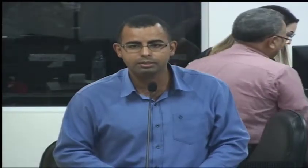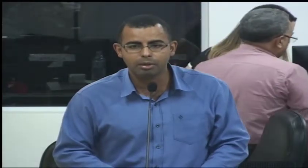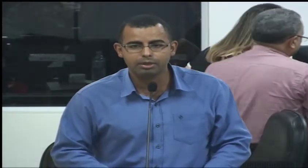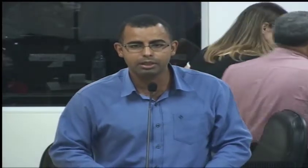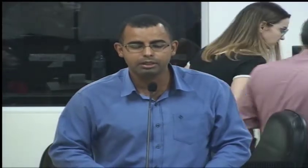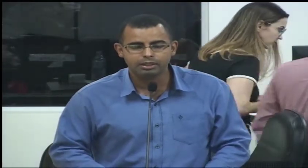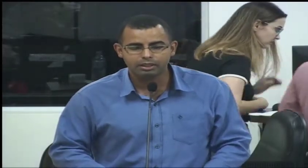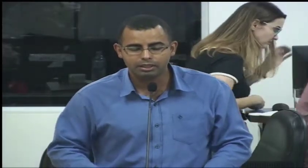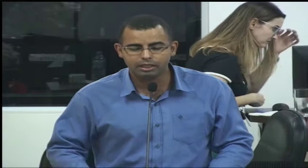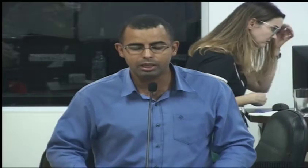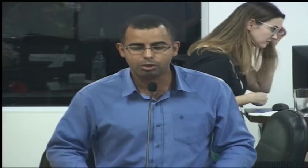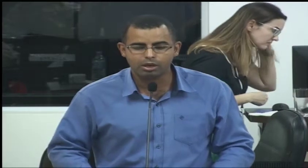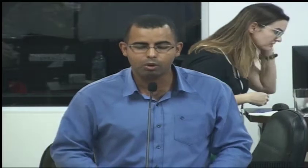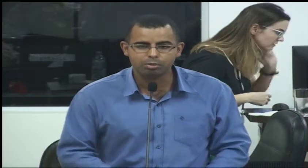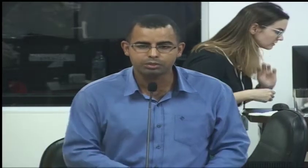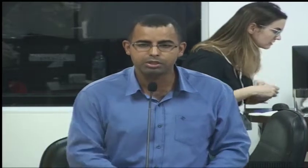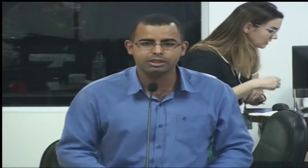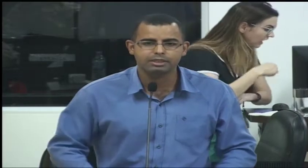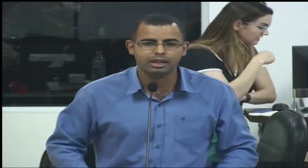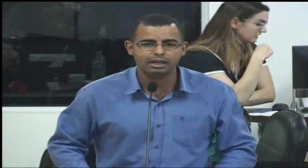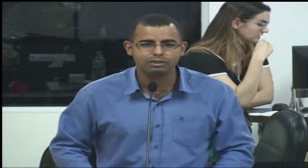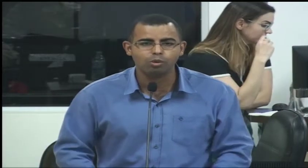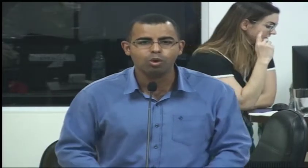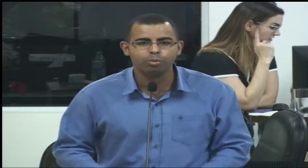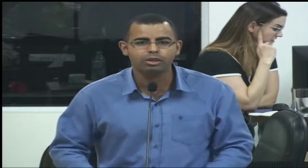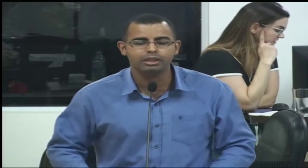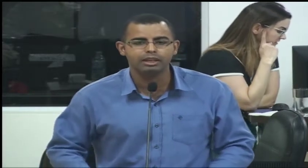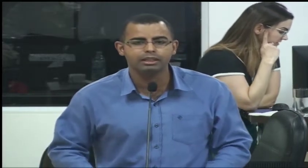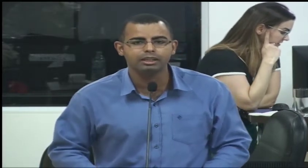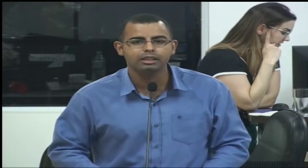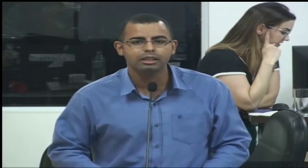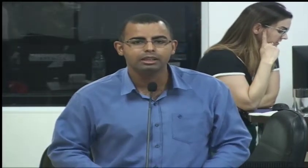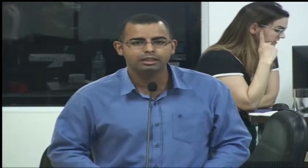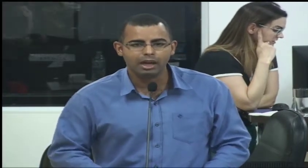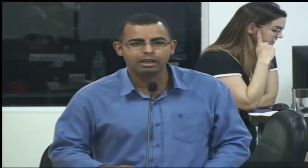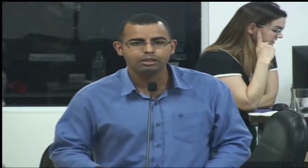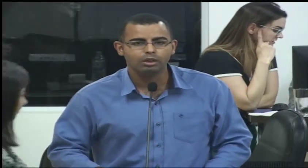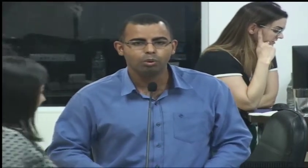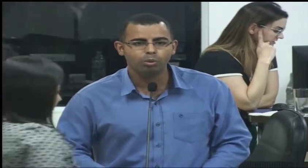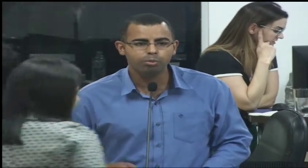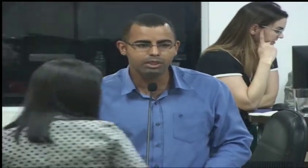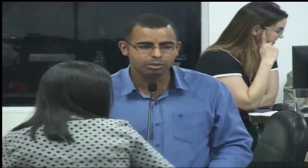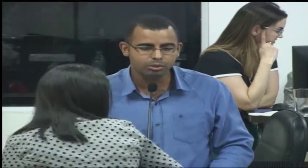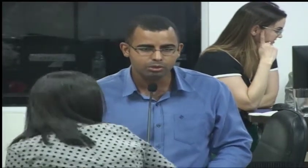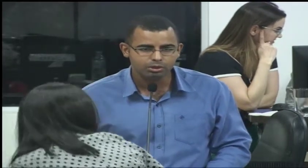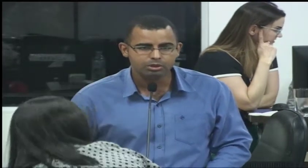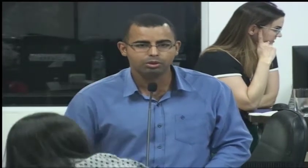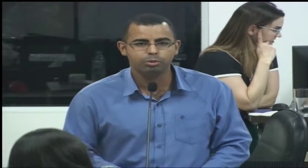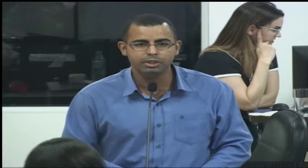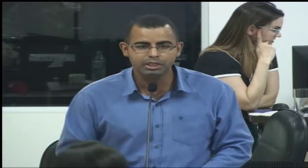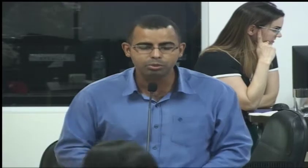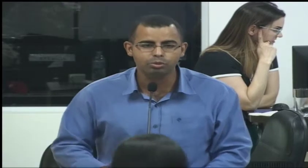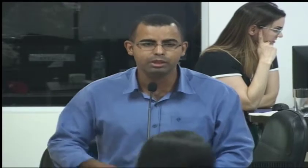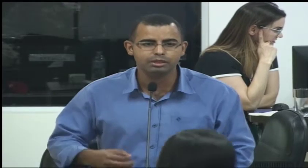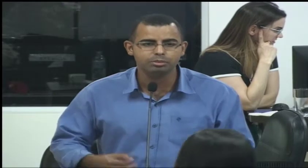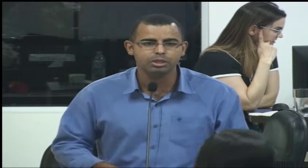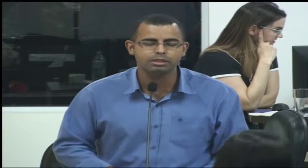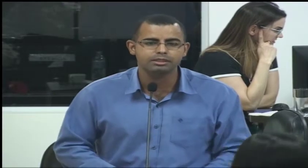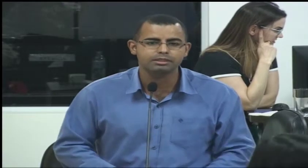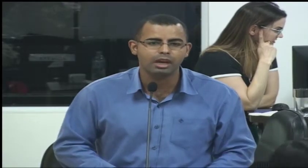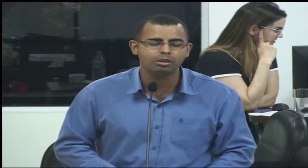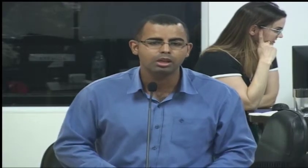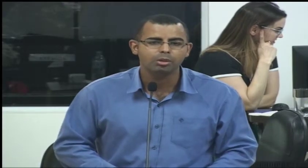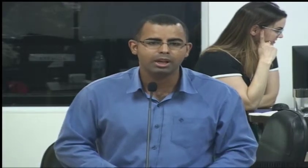poder saber que aquele local, como já foi dito nesta casa, não comportaria dar o mínimo do